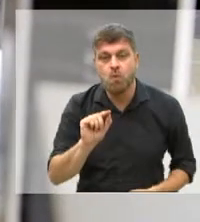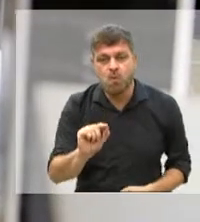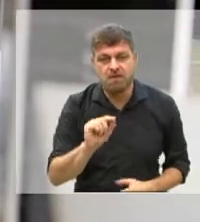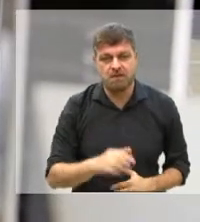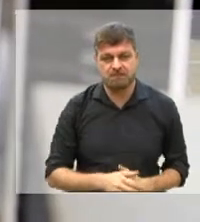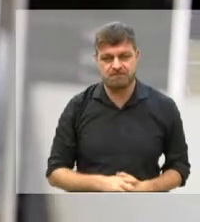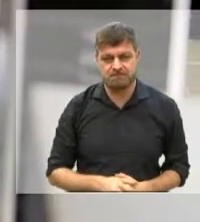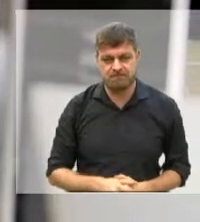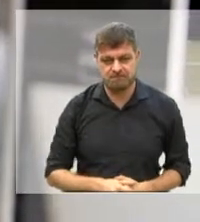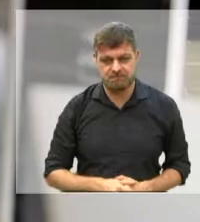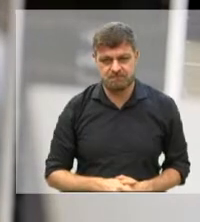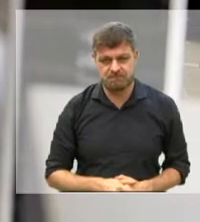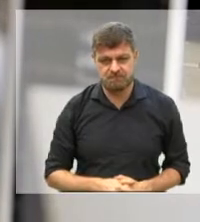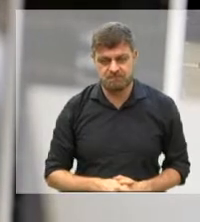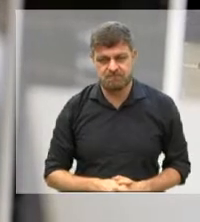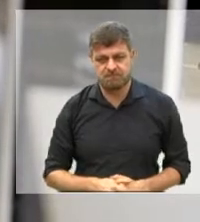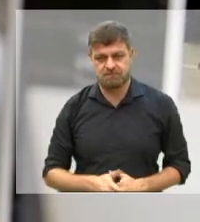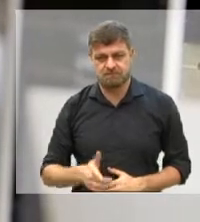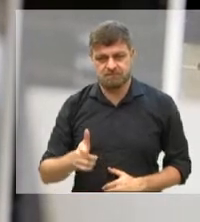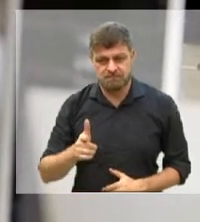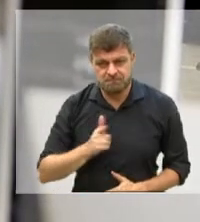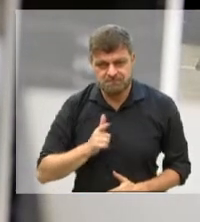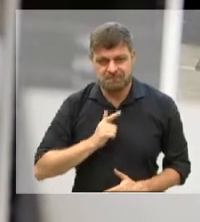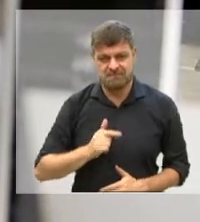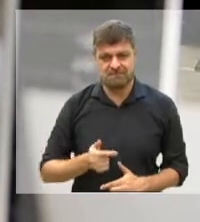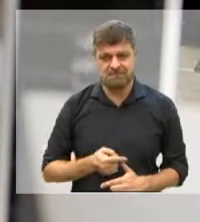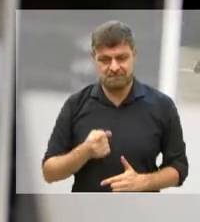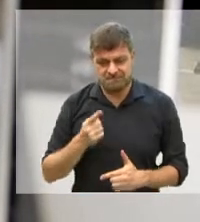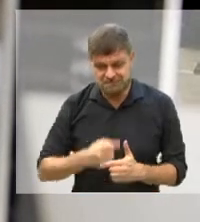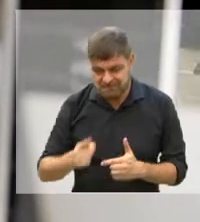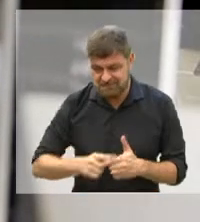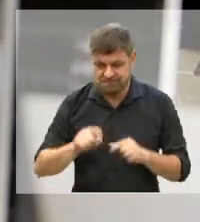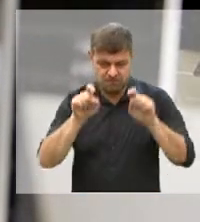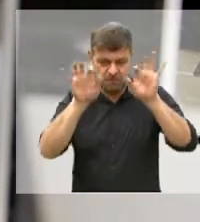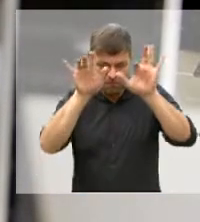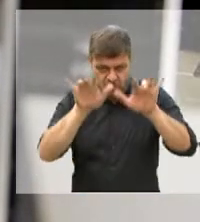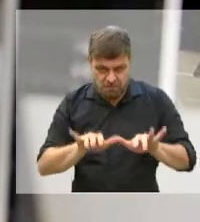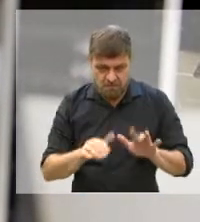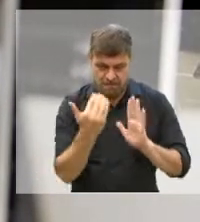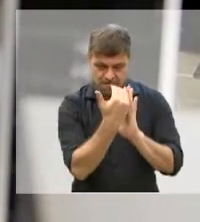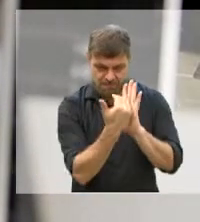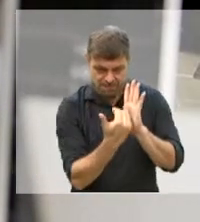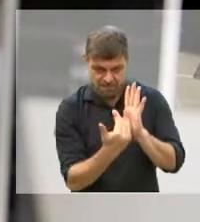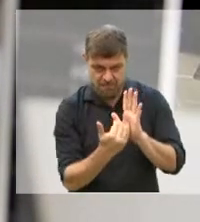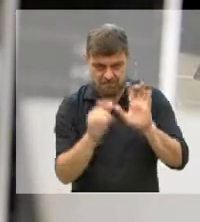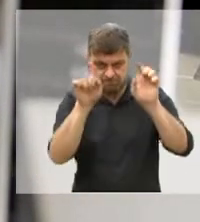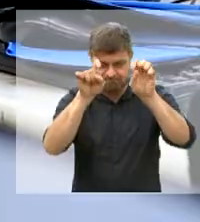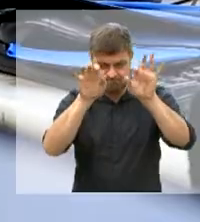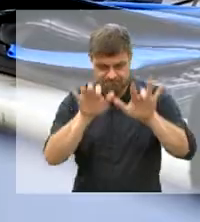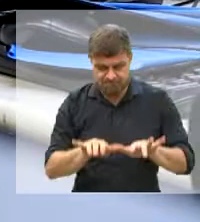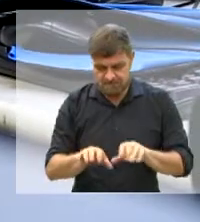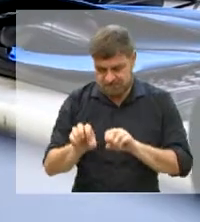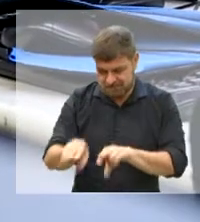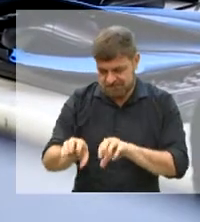que os programas que nós trabalhamos no computador para ensino, a